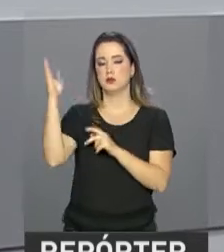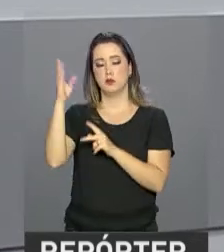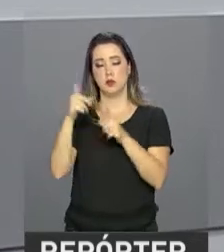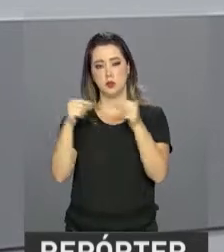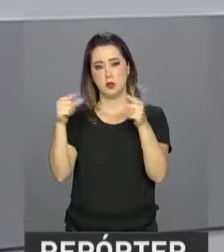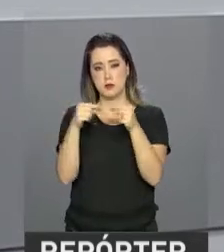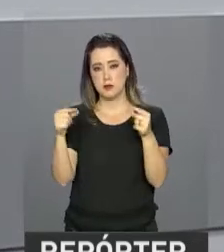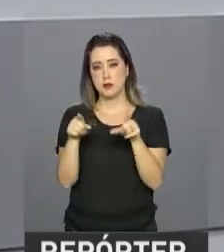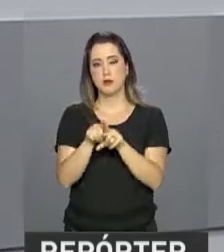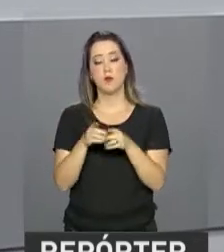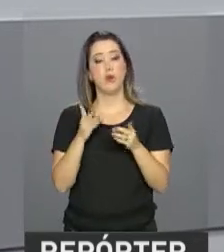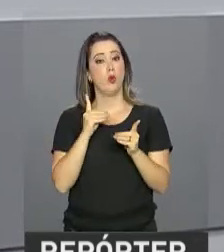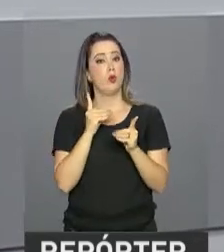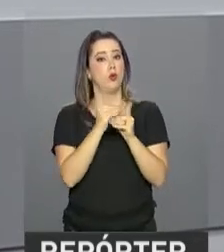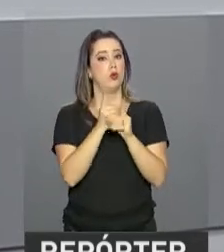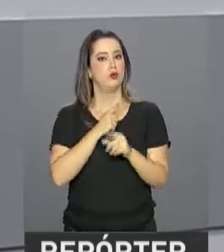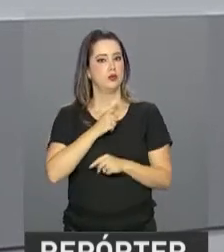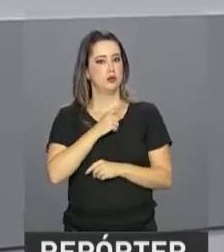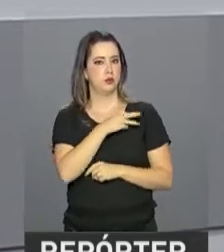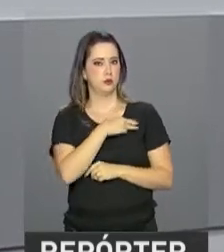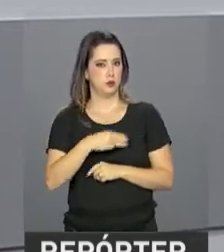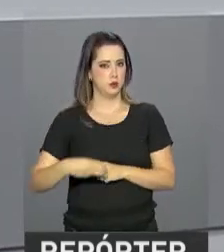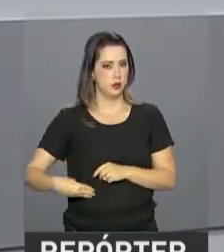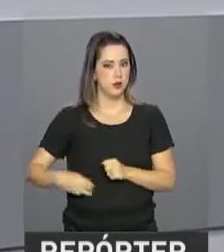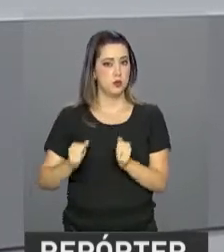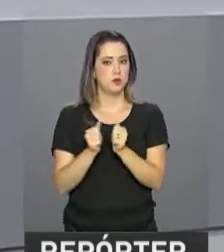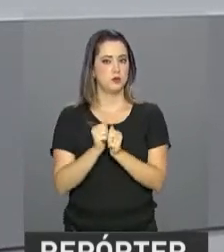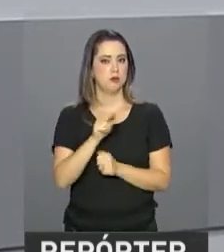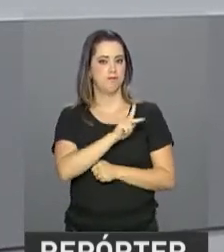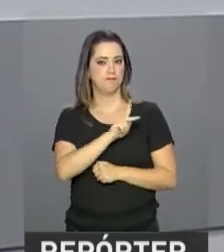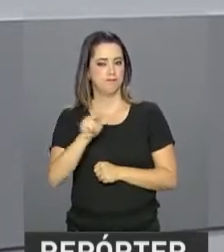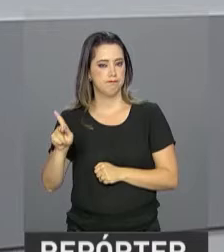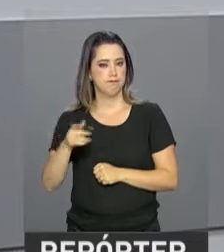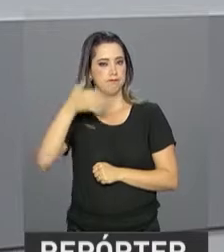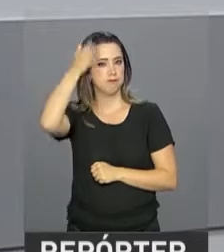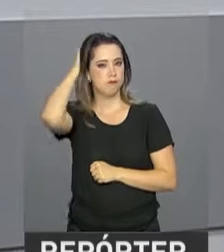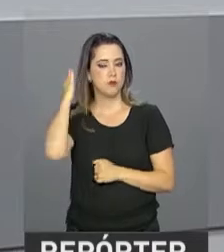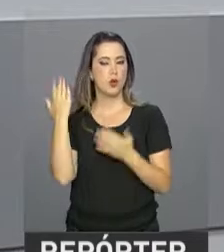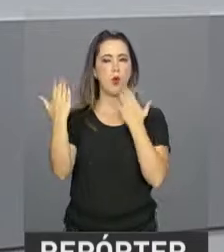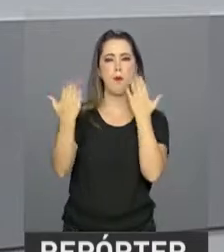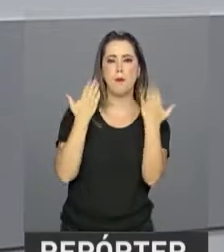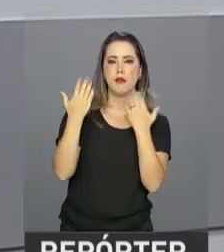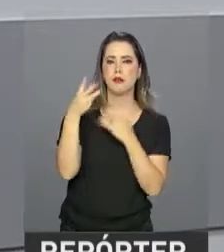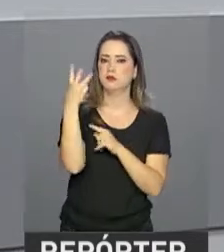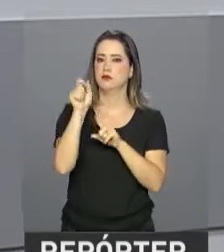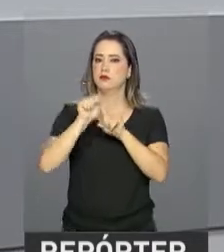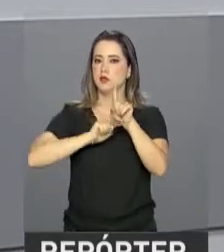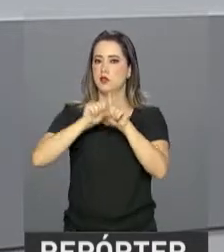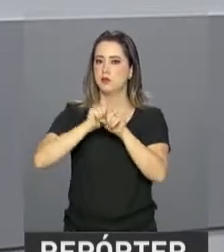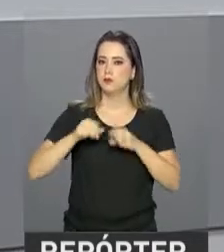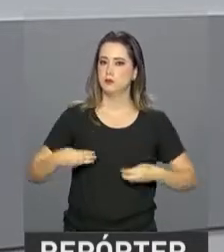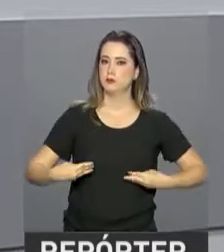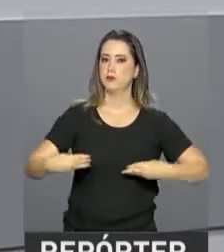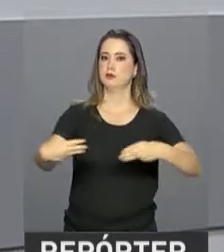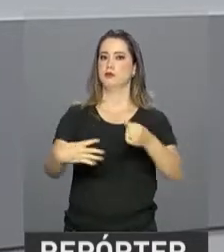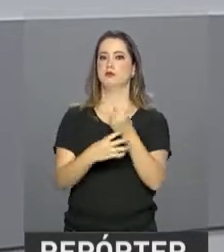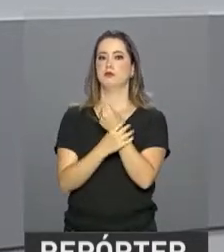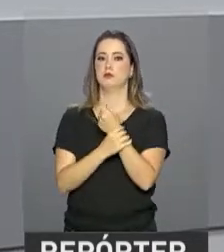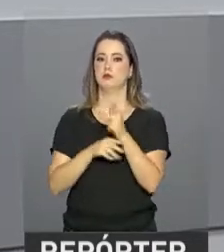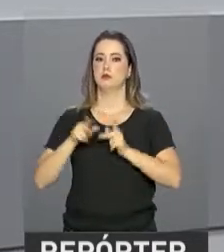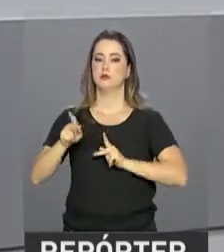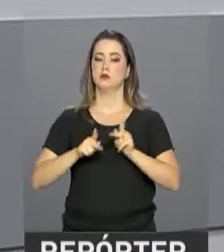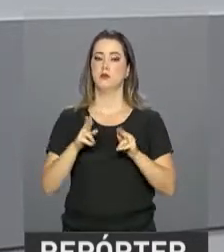raul jungmann eo presidente michel temer fizeram um balanço dos três primeiros meses do ministério da segurança pública